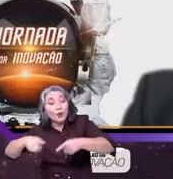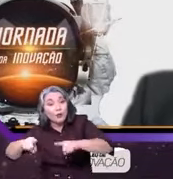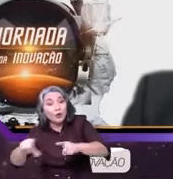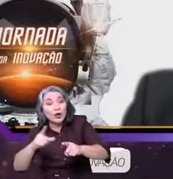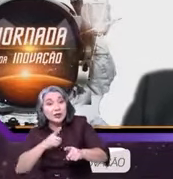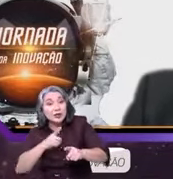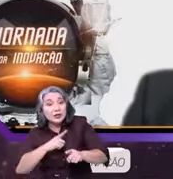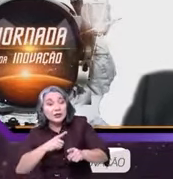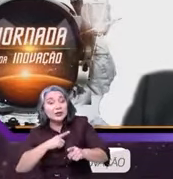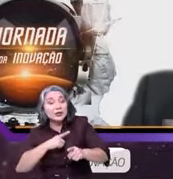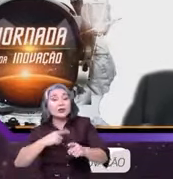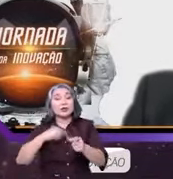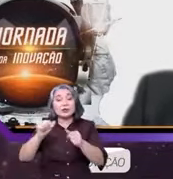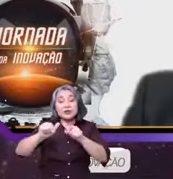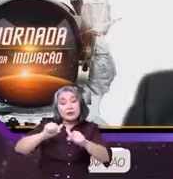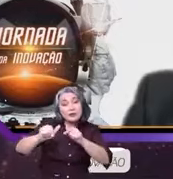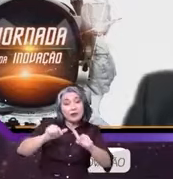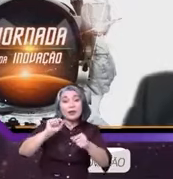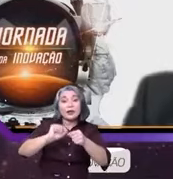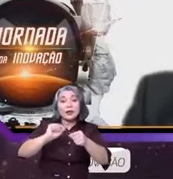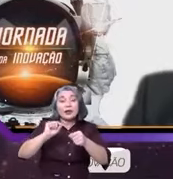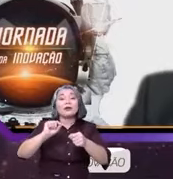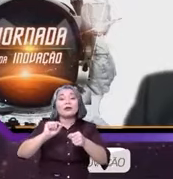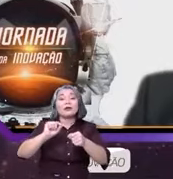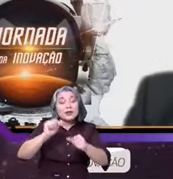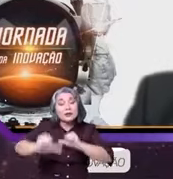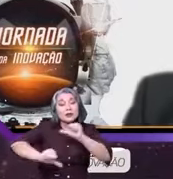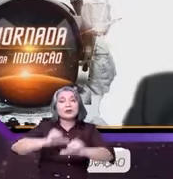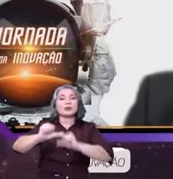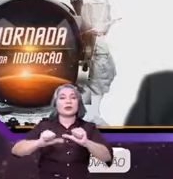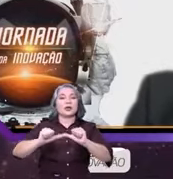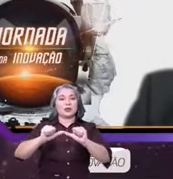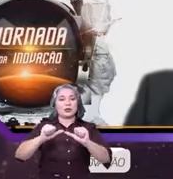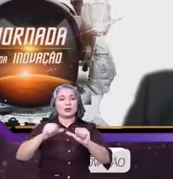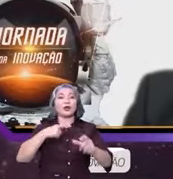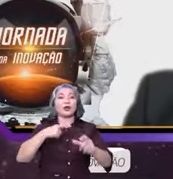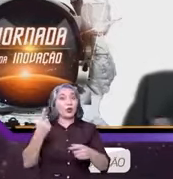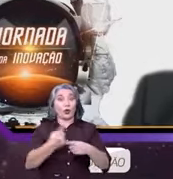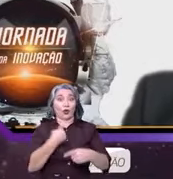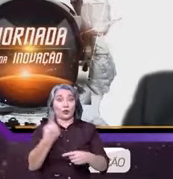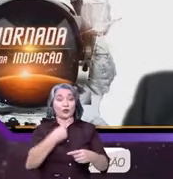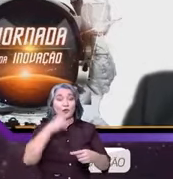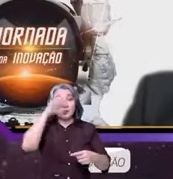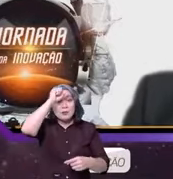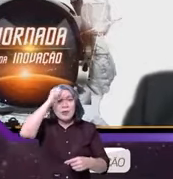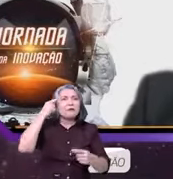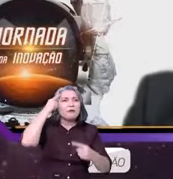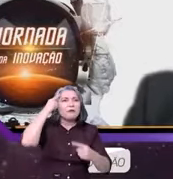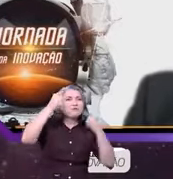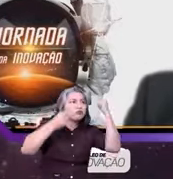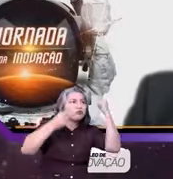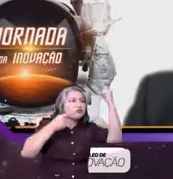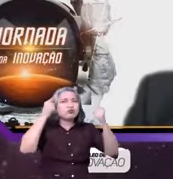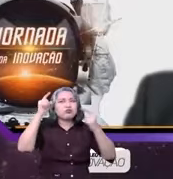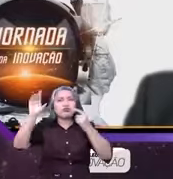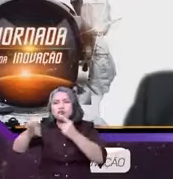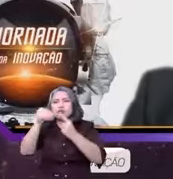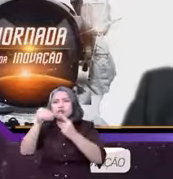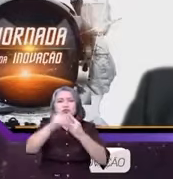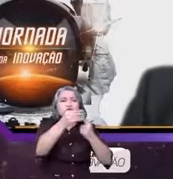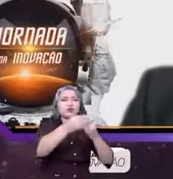durante essa execução, existe uma mudança de ideias, existem ajustes, nós vamos aprendendo, nós vamos descobrindo novas ideias, novos ajustes vão